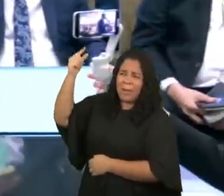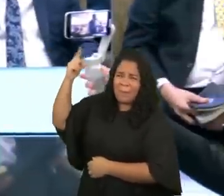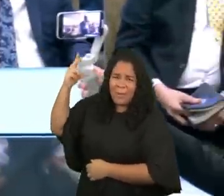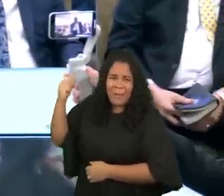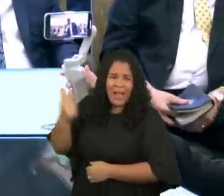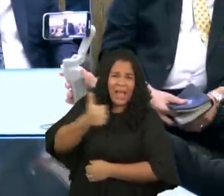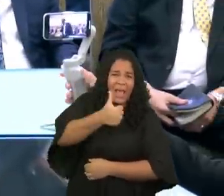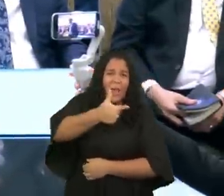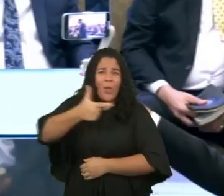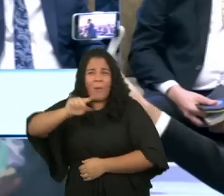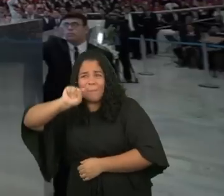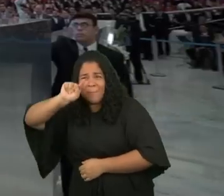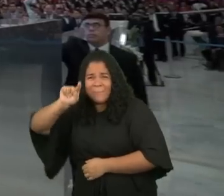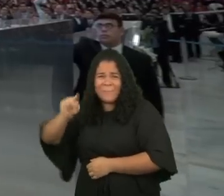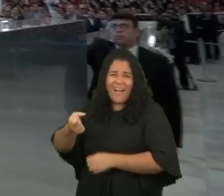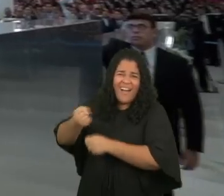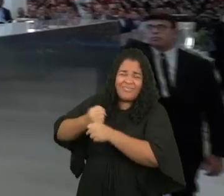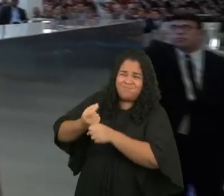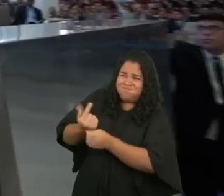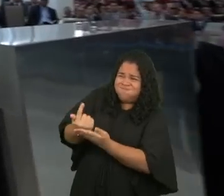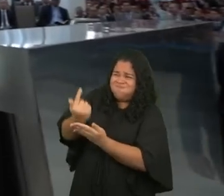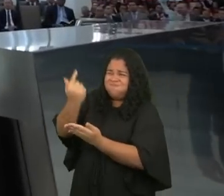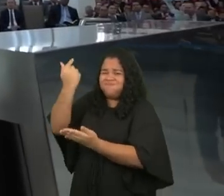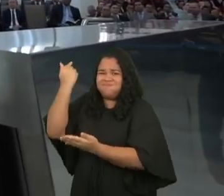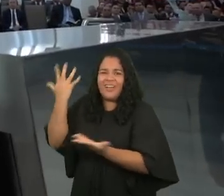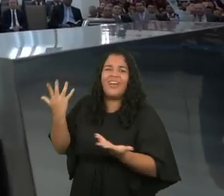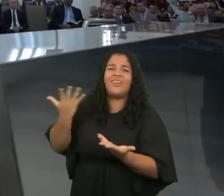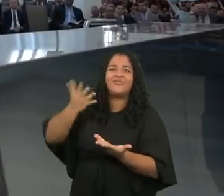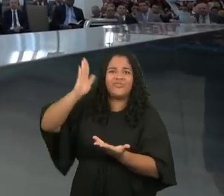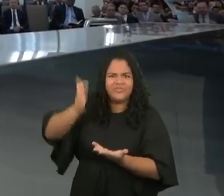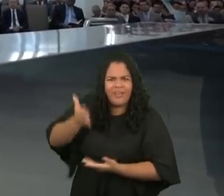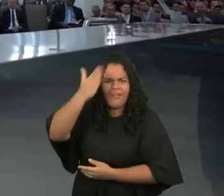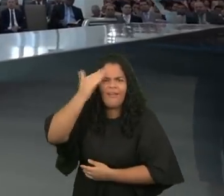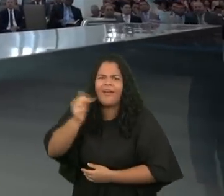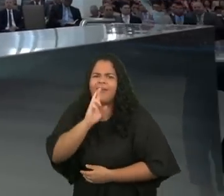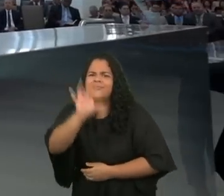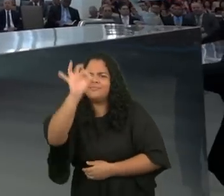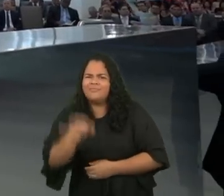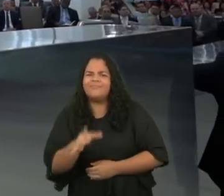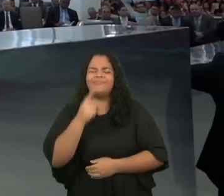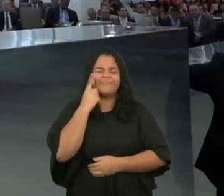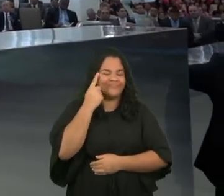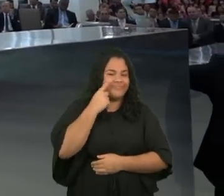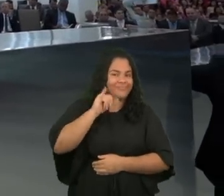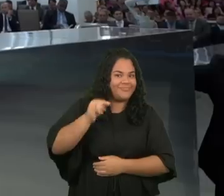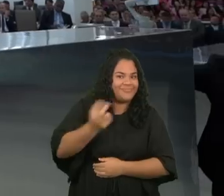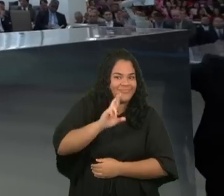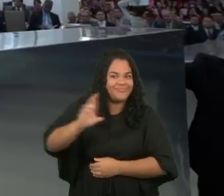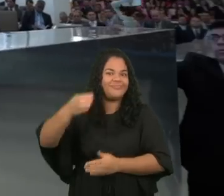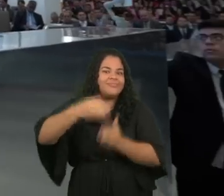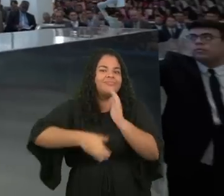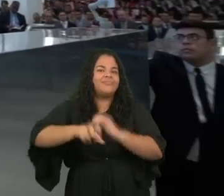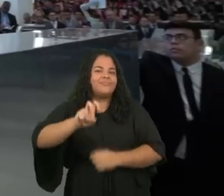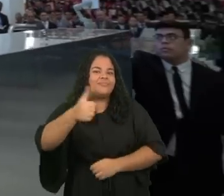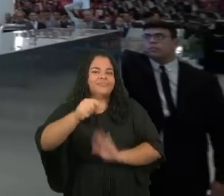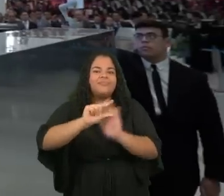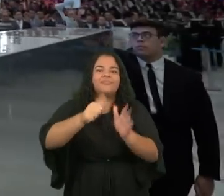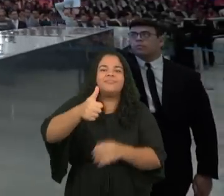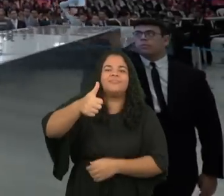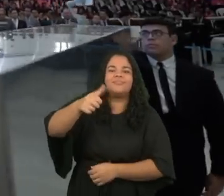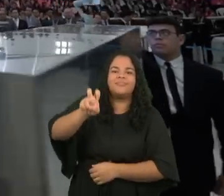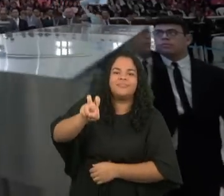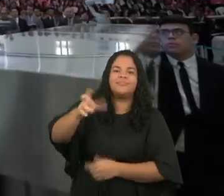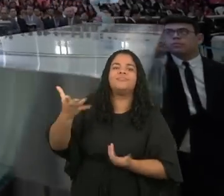atrás, 2700 anos quase. Quer ver a resposta dele? Está em Jeremias 51:15. Ora,